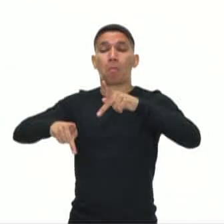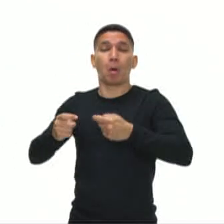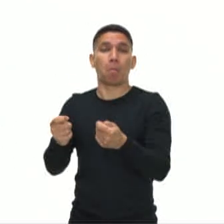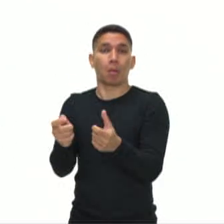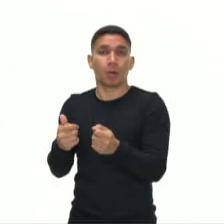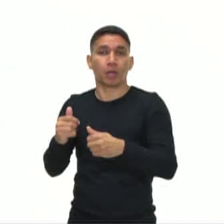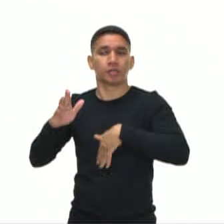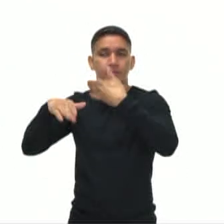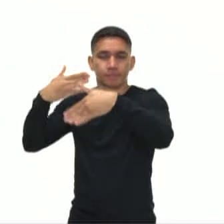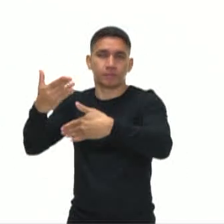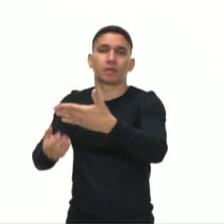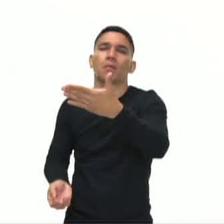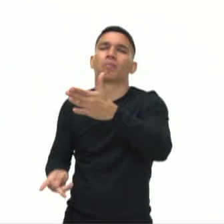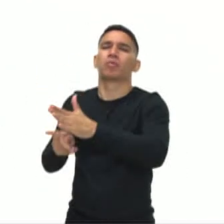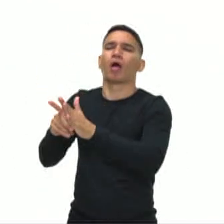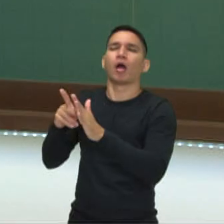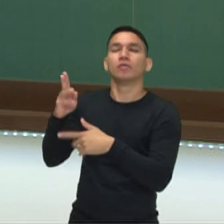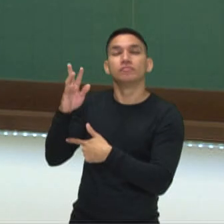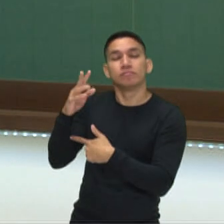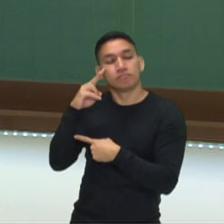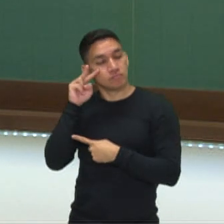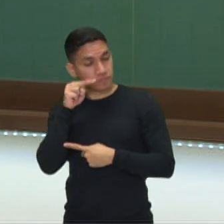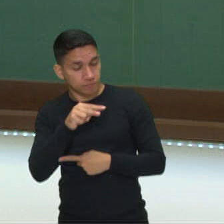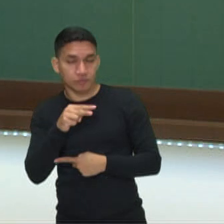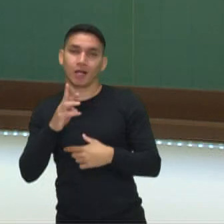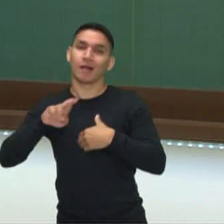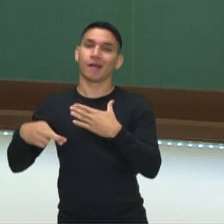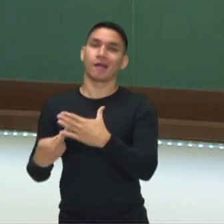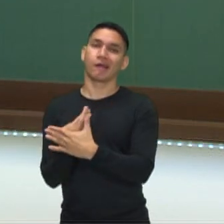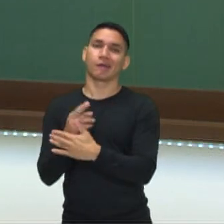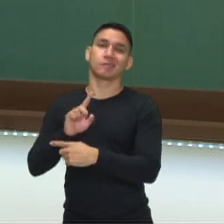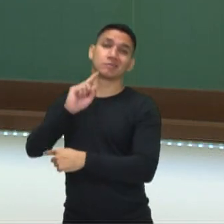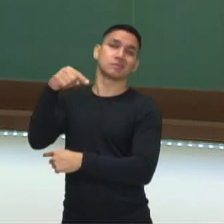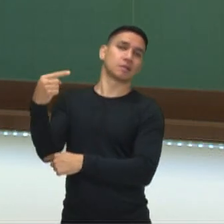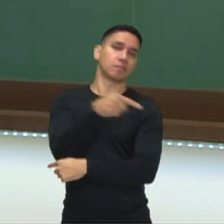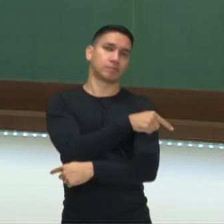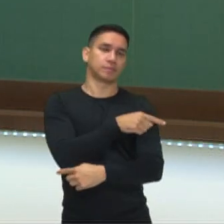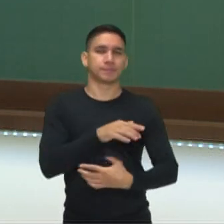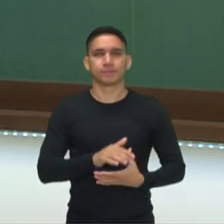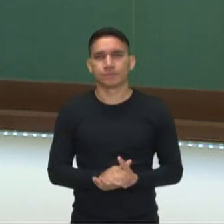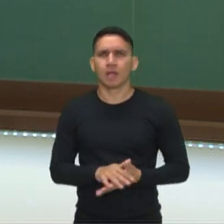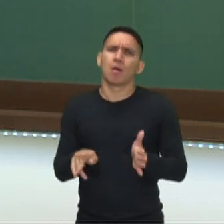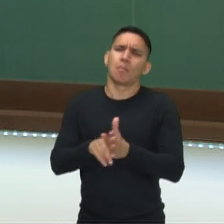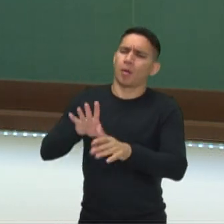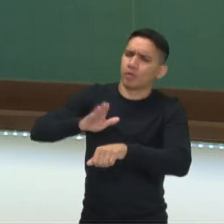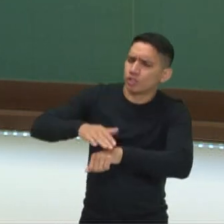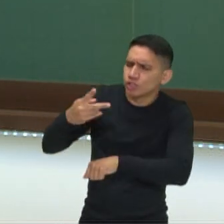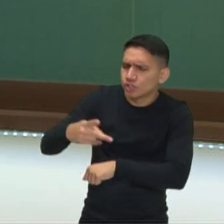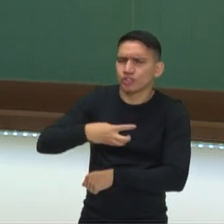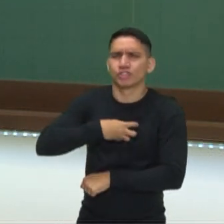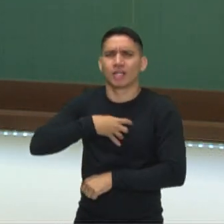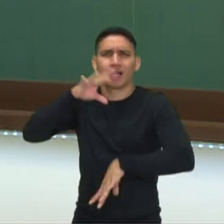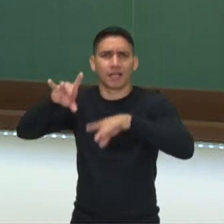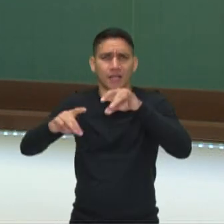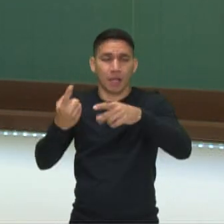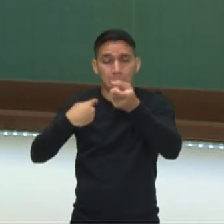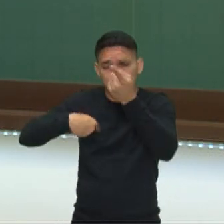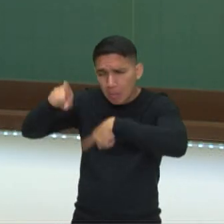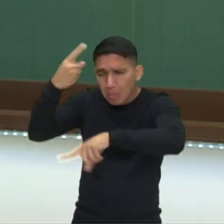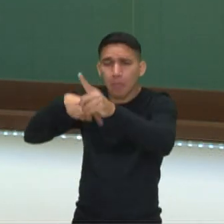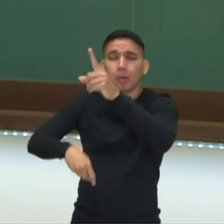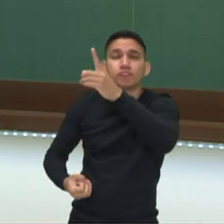reconhecimento posterior no Renascimento. Apesar deles fazerem seu próprio estilo de teatro, apesar deles terem desenvolvido tudo